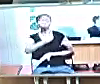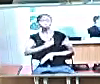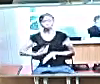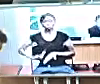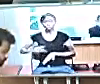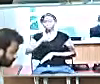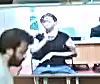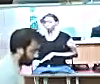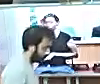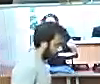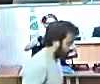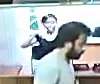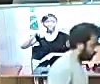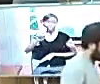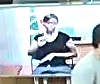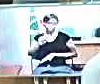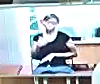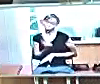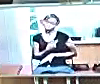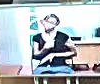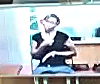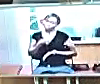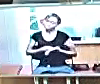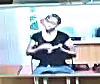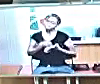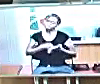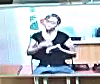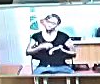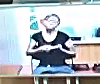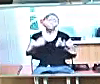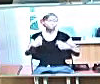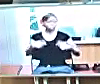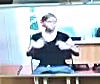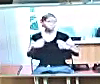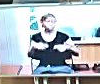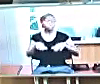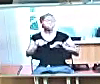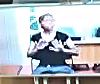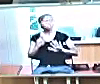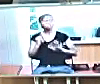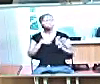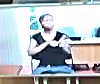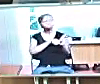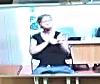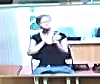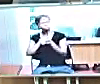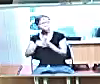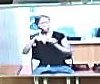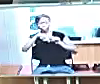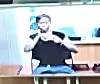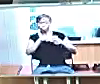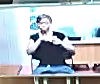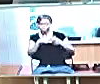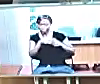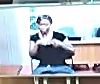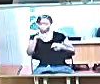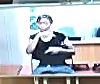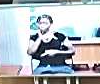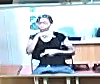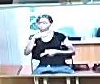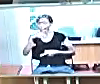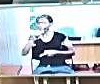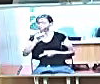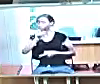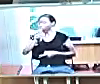ou pelo menos nós temos que lutar pra tal então nessa análise da revisão do ppa g o